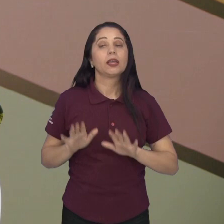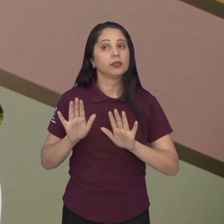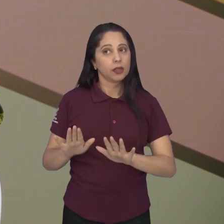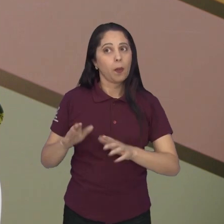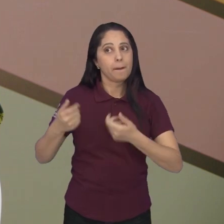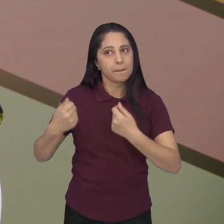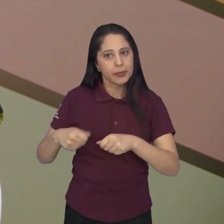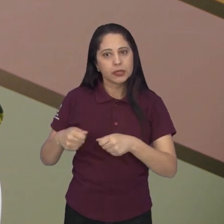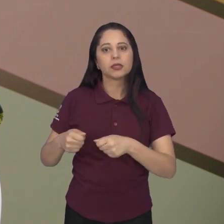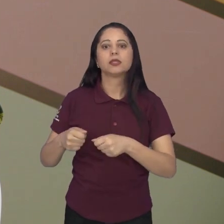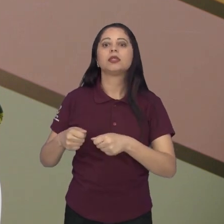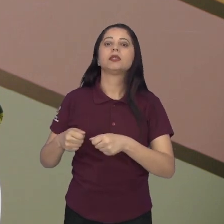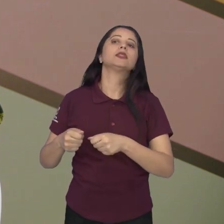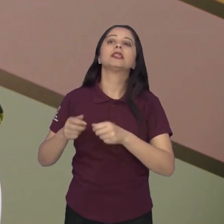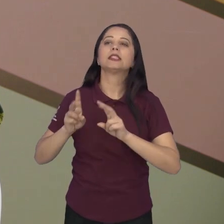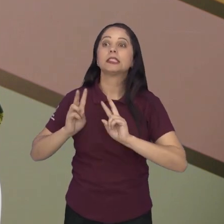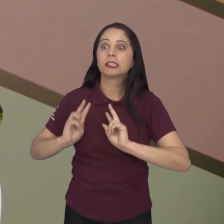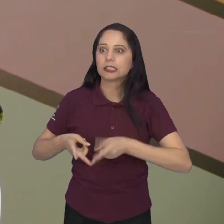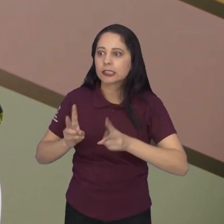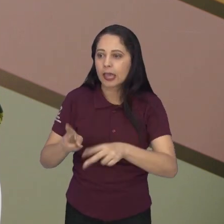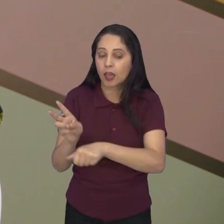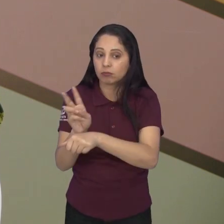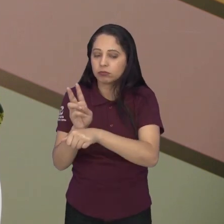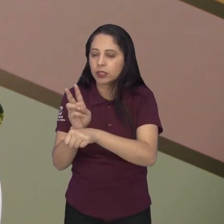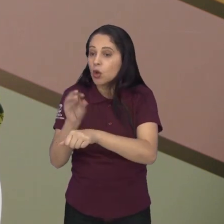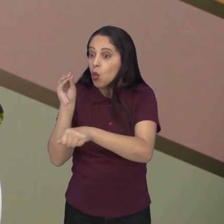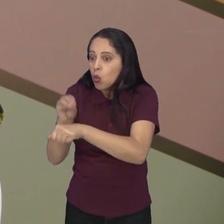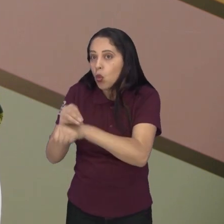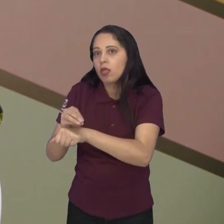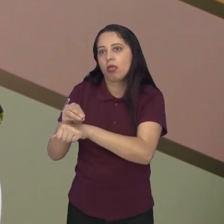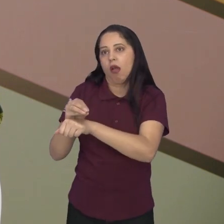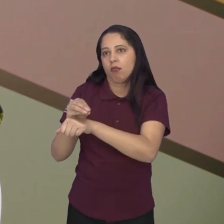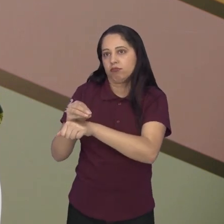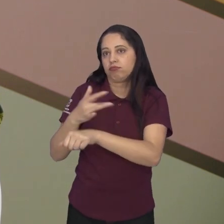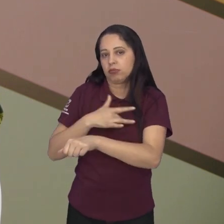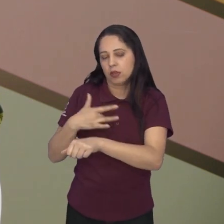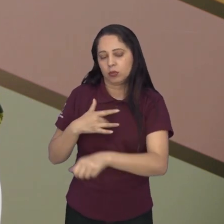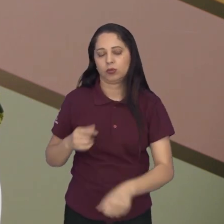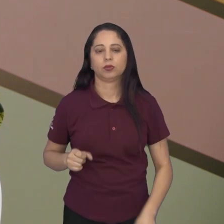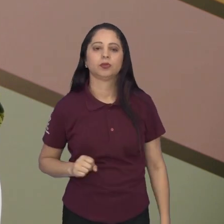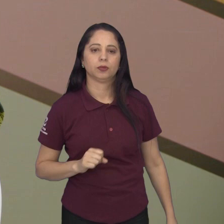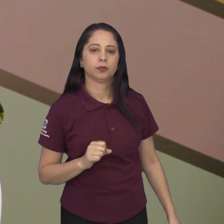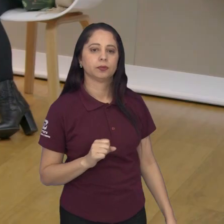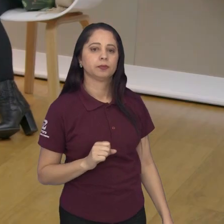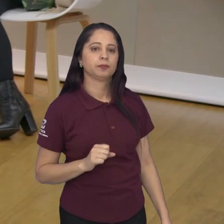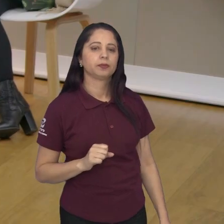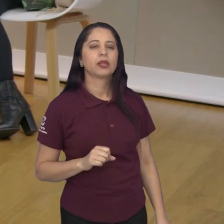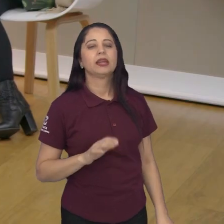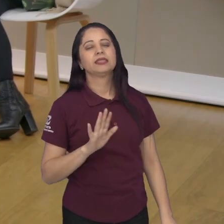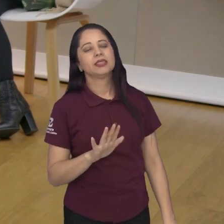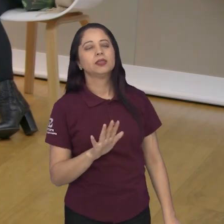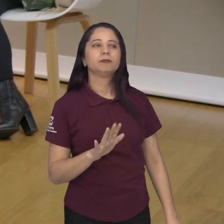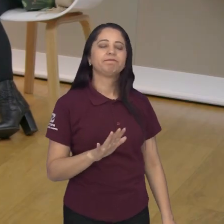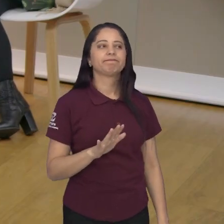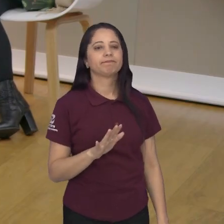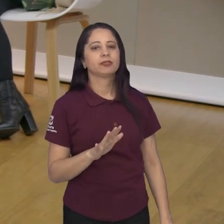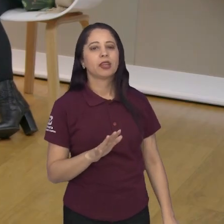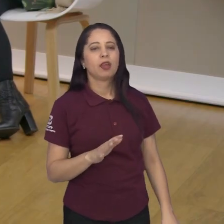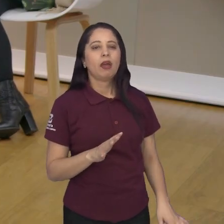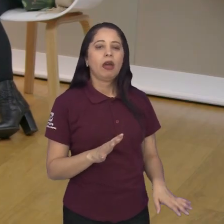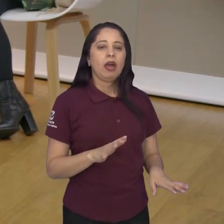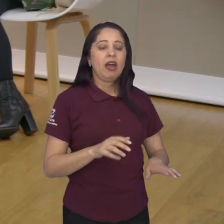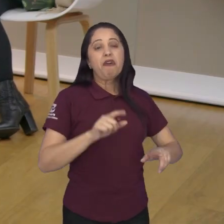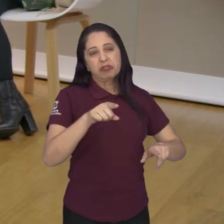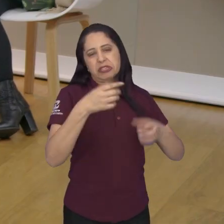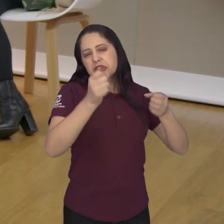especificamente, que é o carcinoma hepatocelular. Então, a gente chama de vigilância proativa com os pacientes. Entendi. Independente, assim, de algum